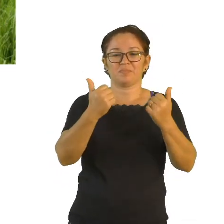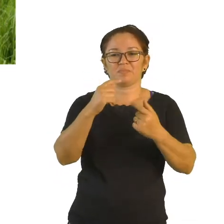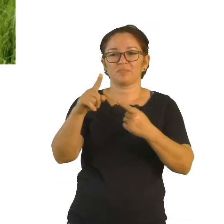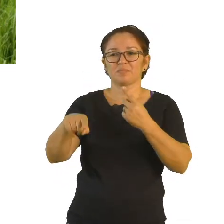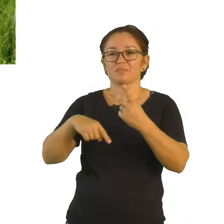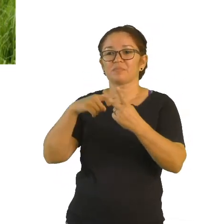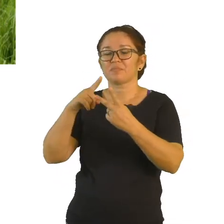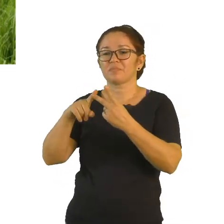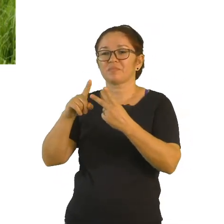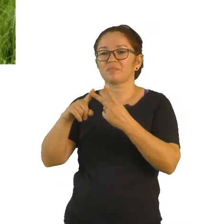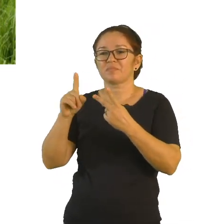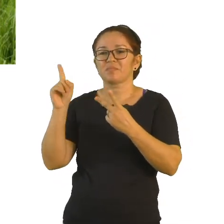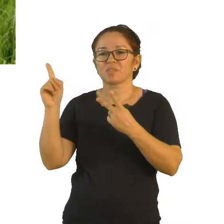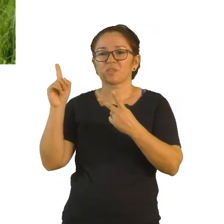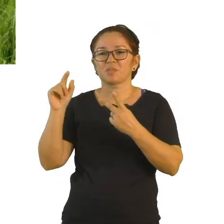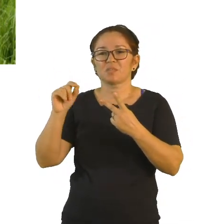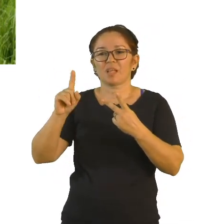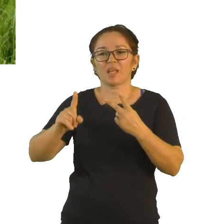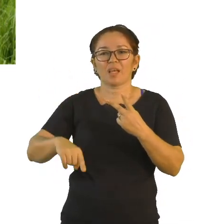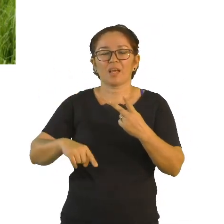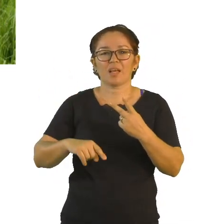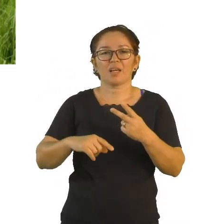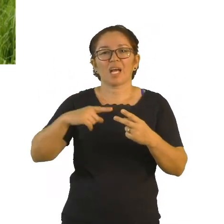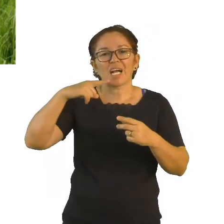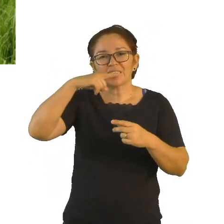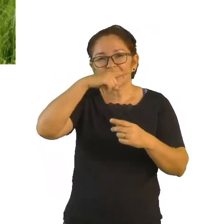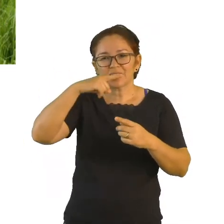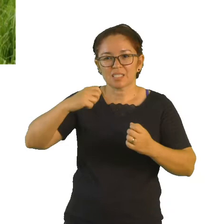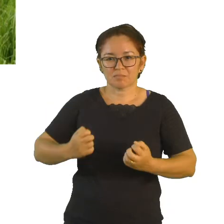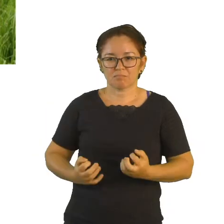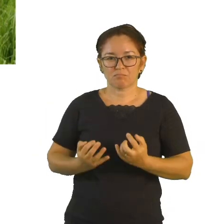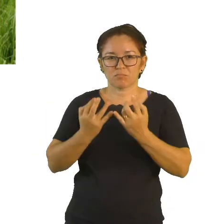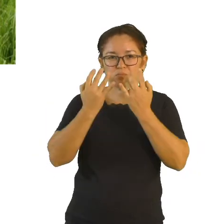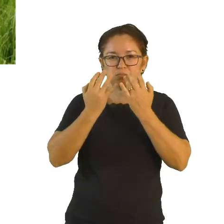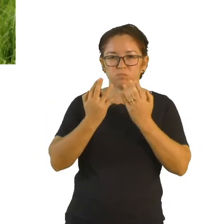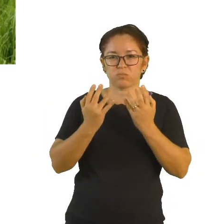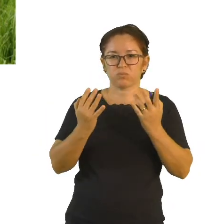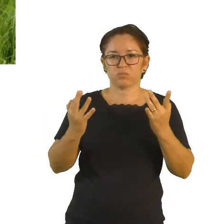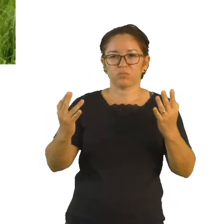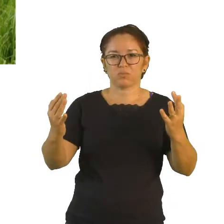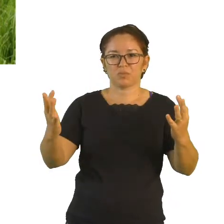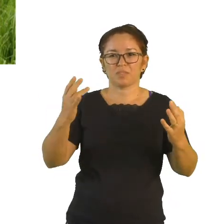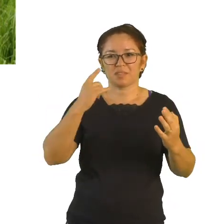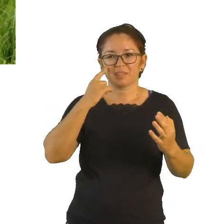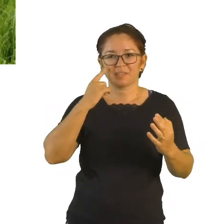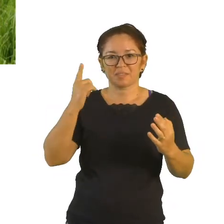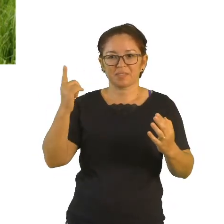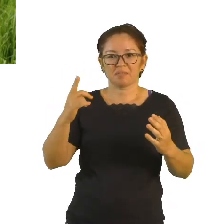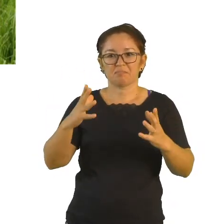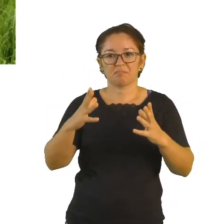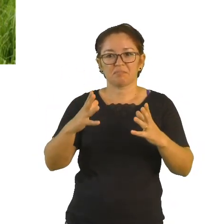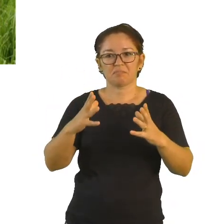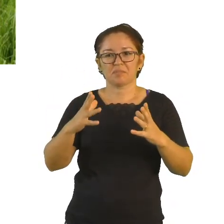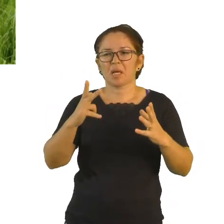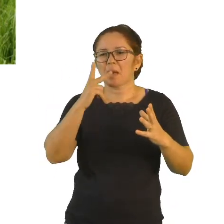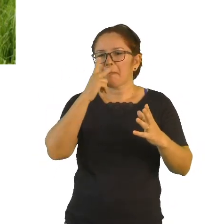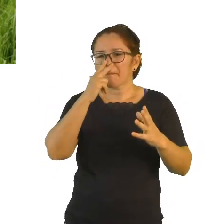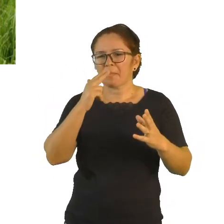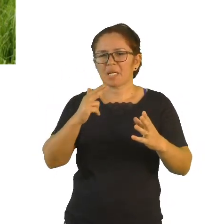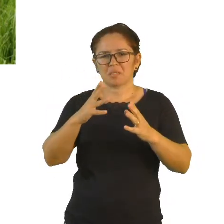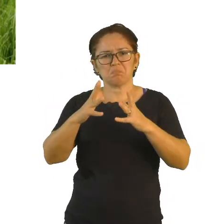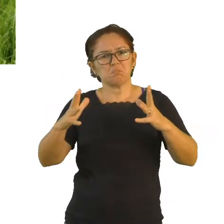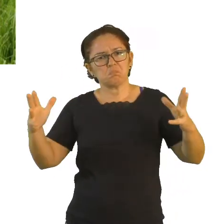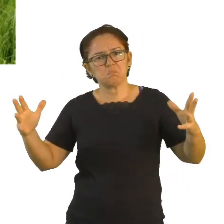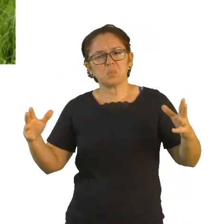vê? Parece uma plantação grande ou pequena? Há muitas pessoas trabalhando ou